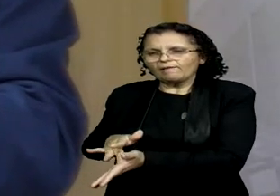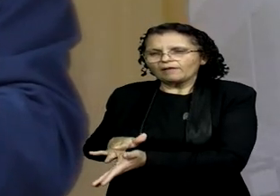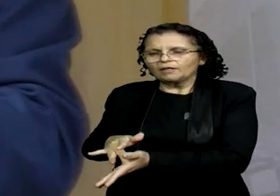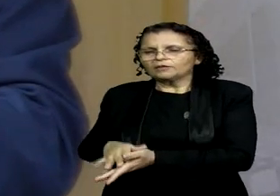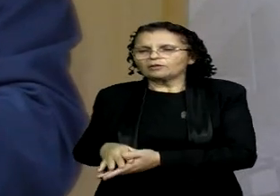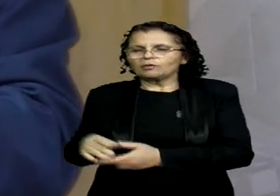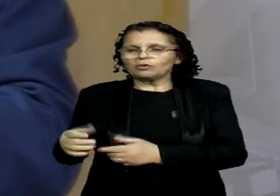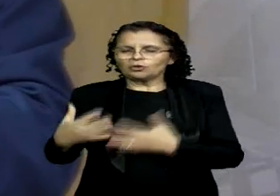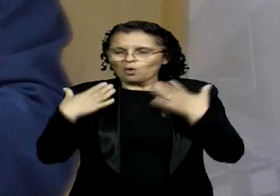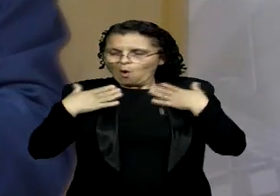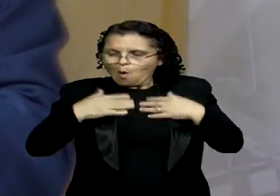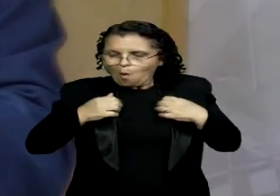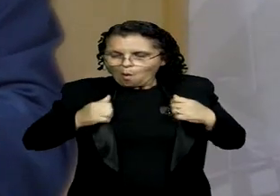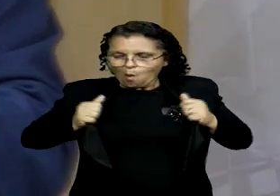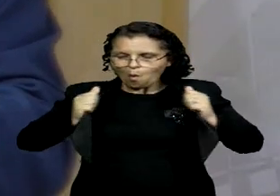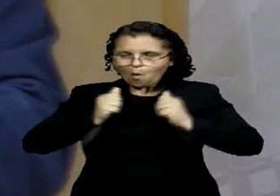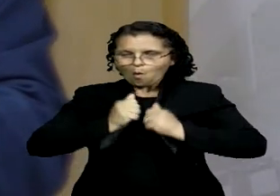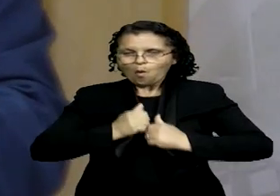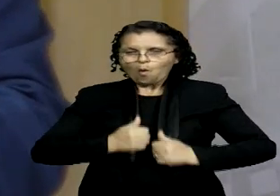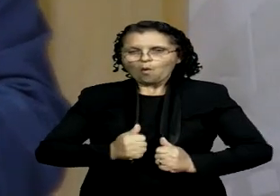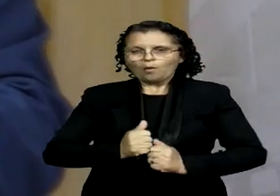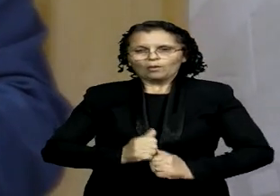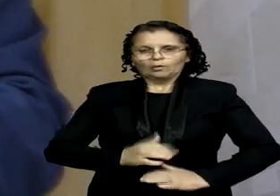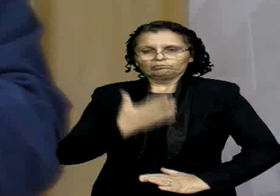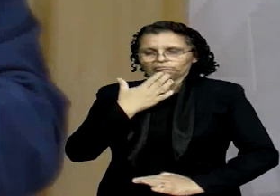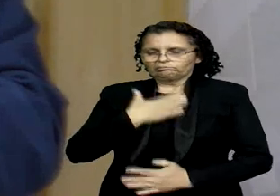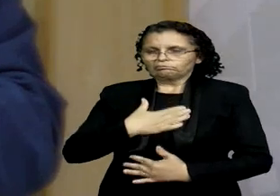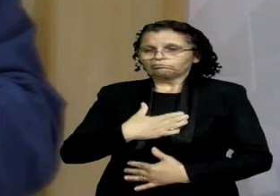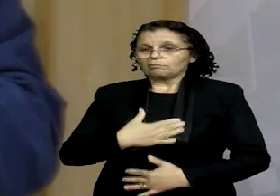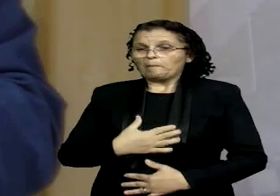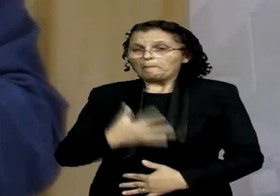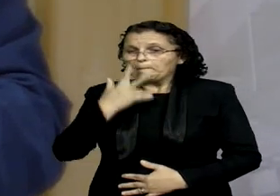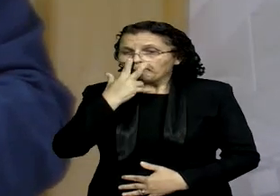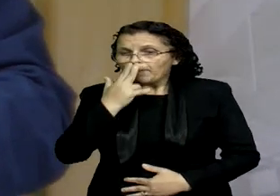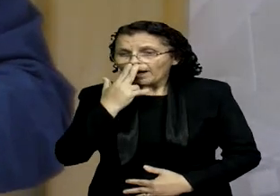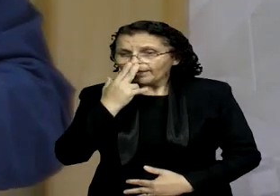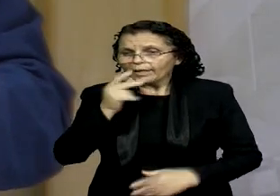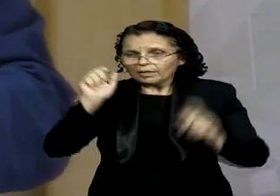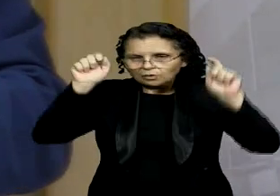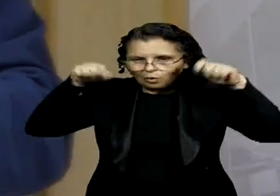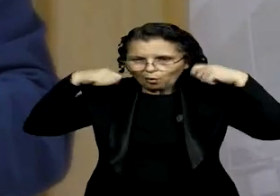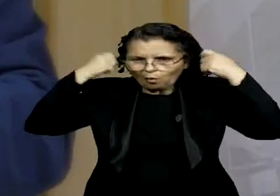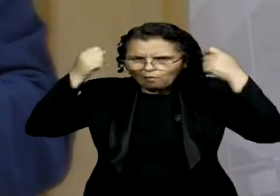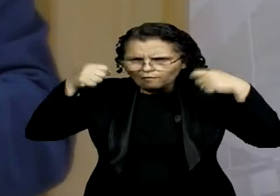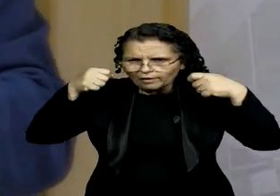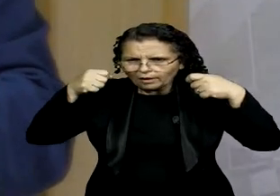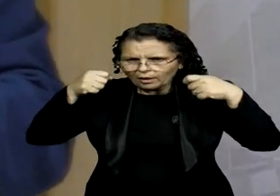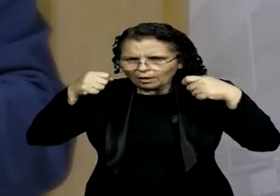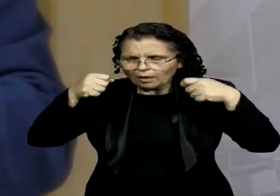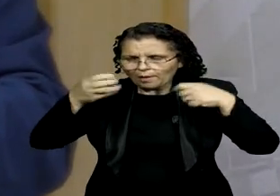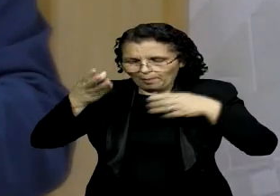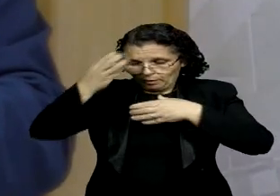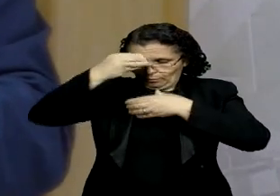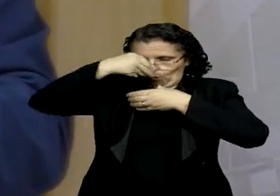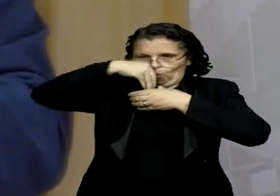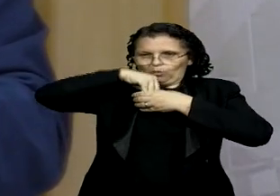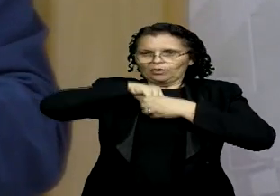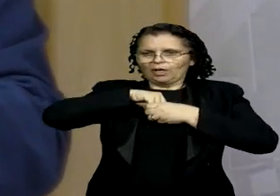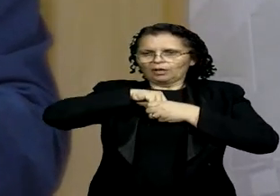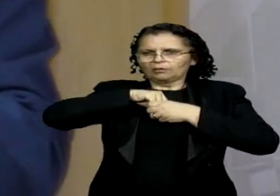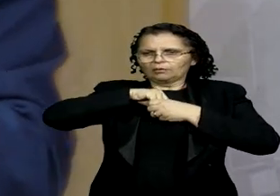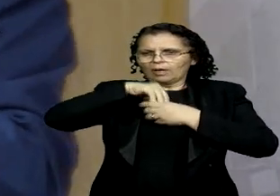vocês vestidos de pele de ovelhas, mas por dentro são